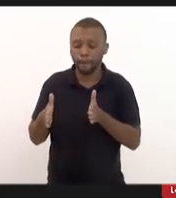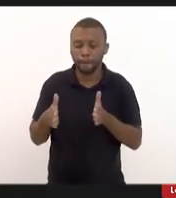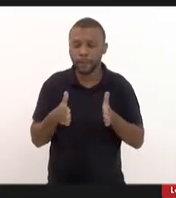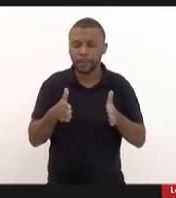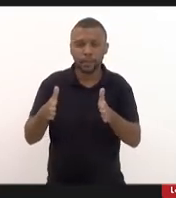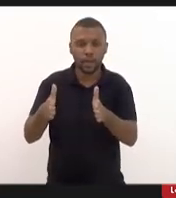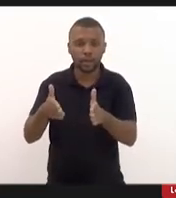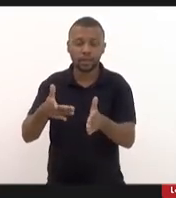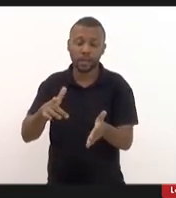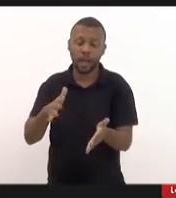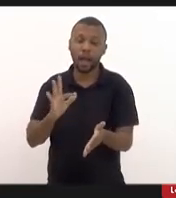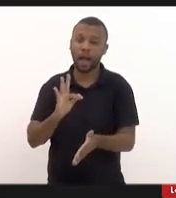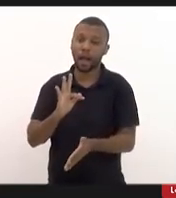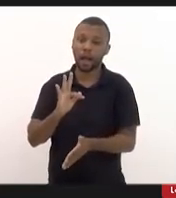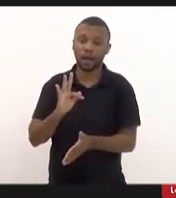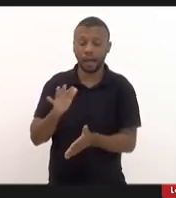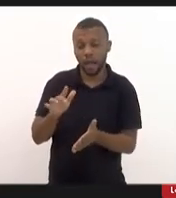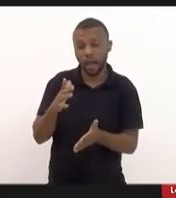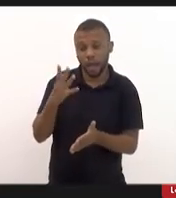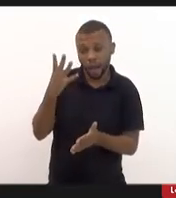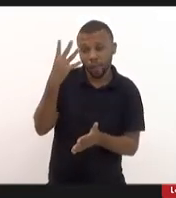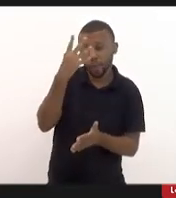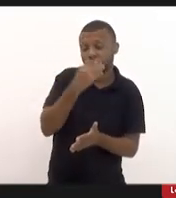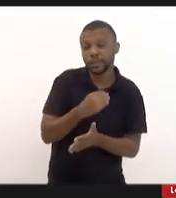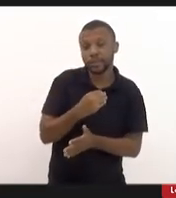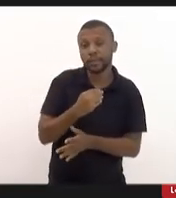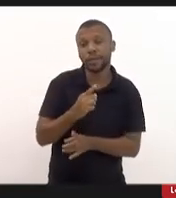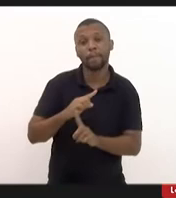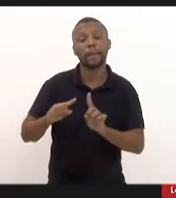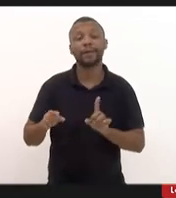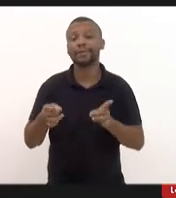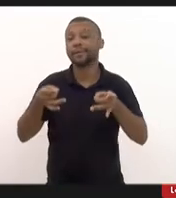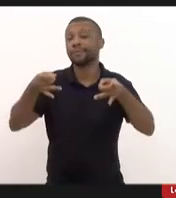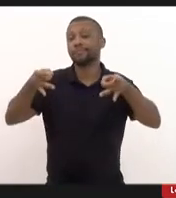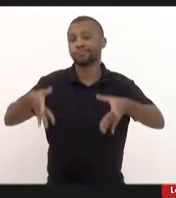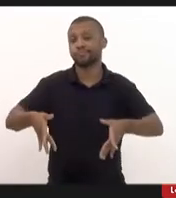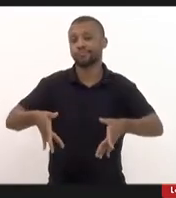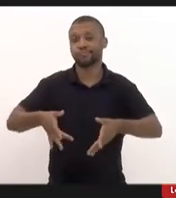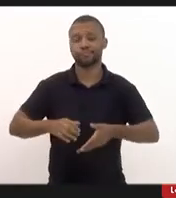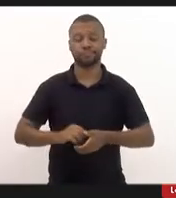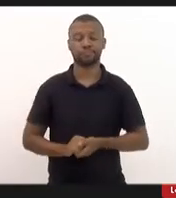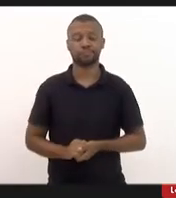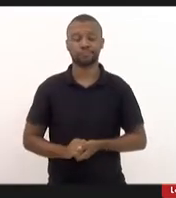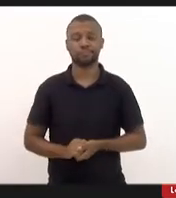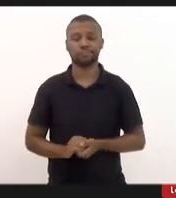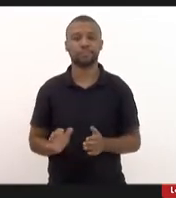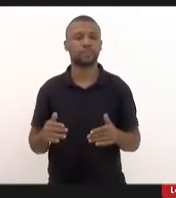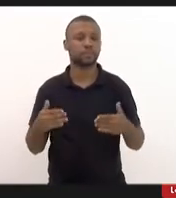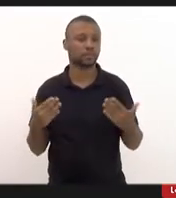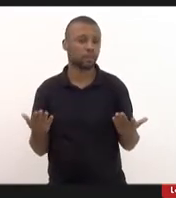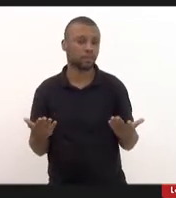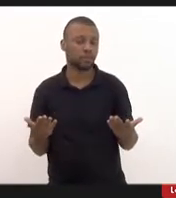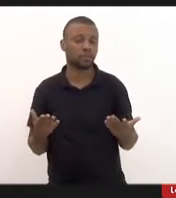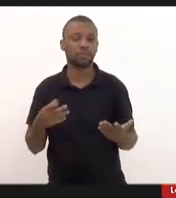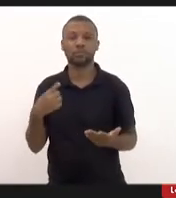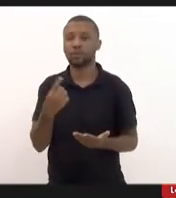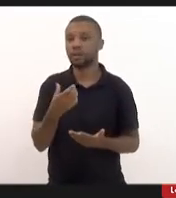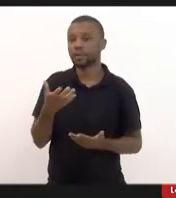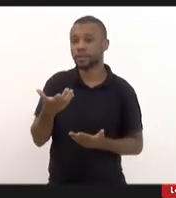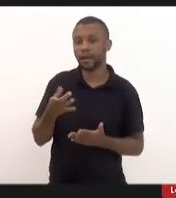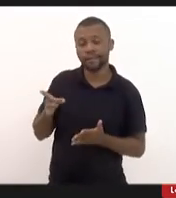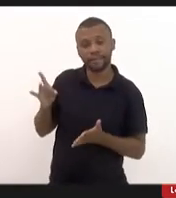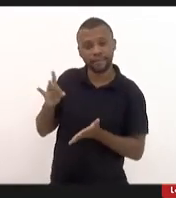é bonita, projetada bonita, uhum, e que está abandonada. Então, assim, o que a gente quer